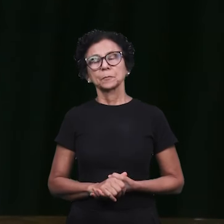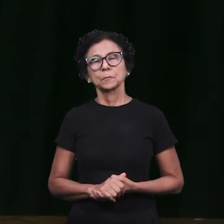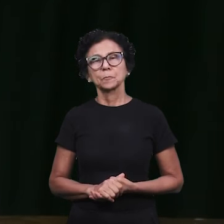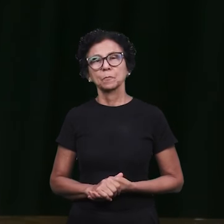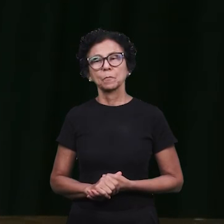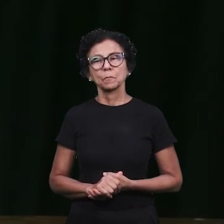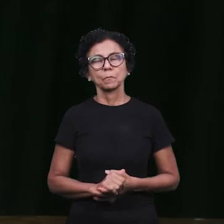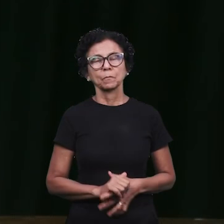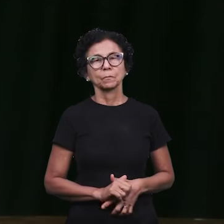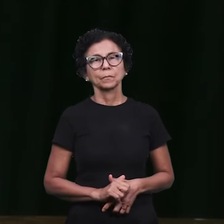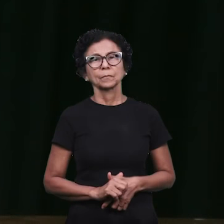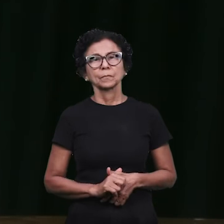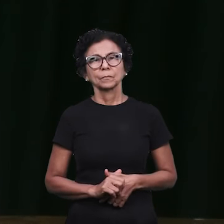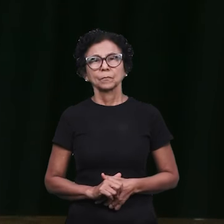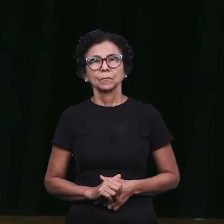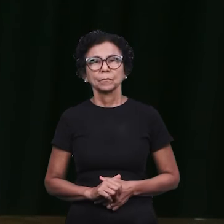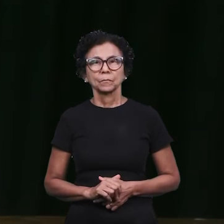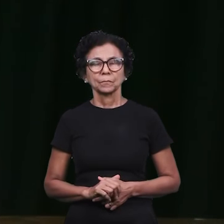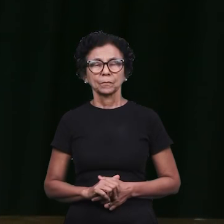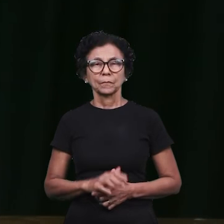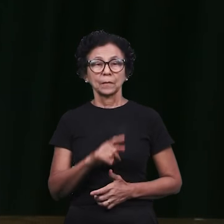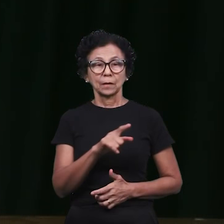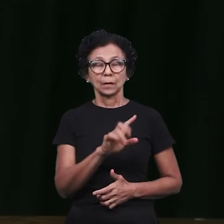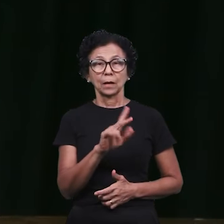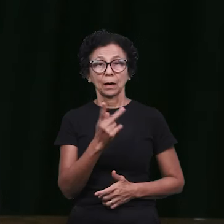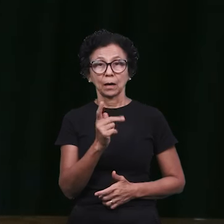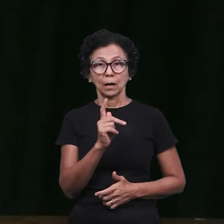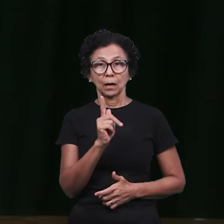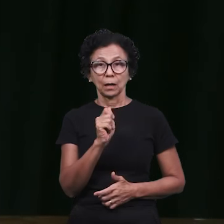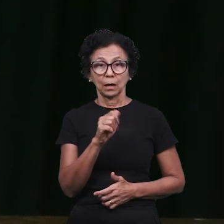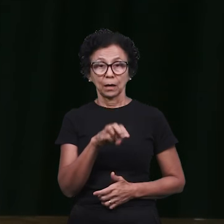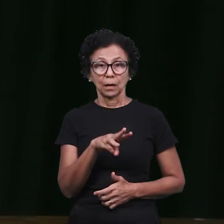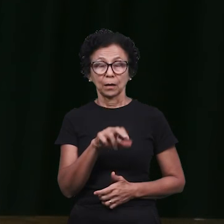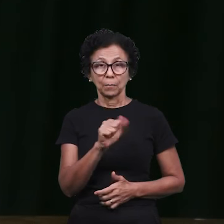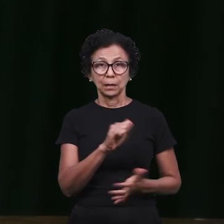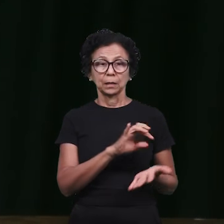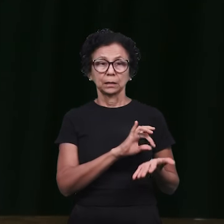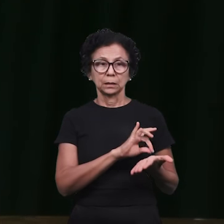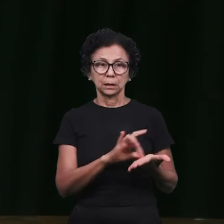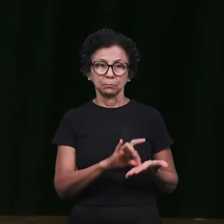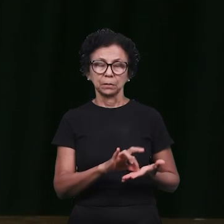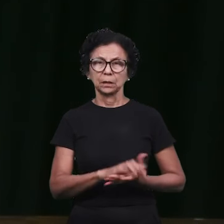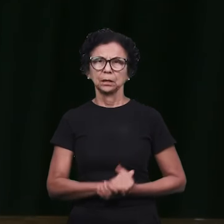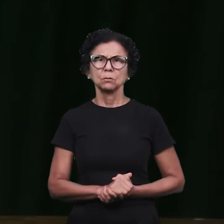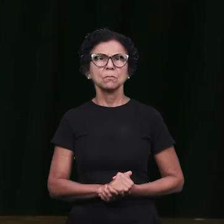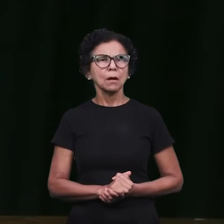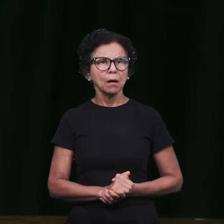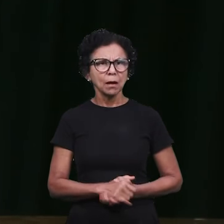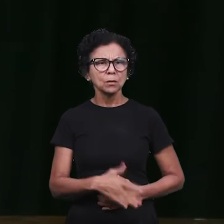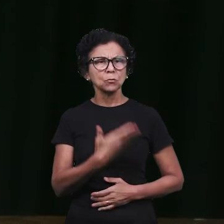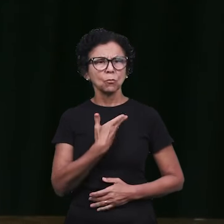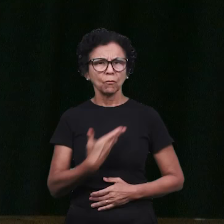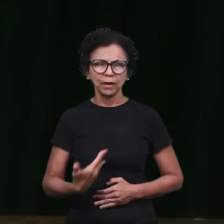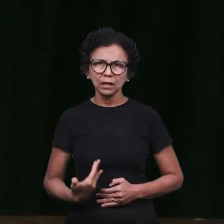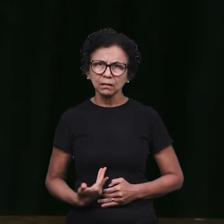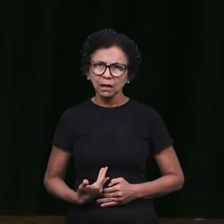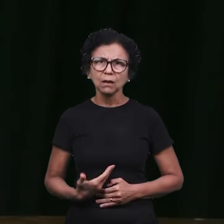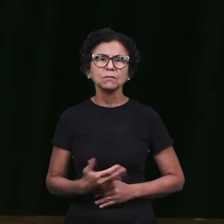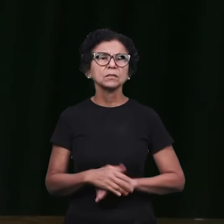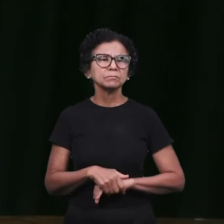Amã era o segundo abaixo do rei. E o rei, ele dominava sobre